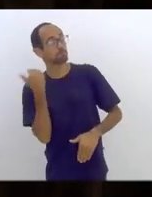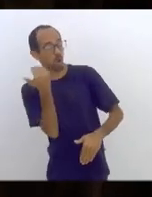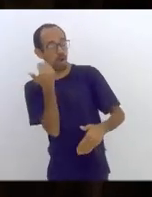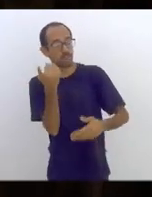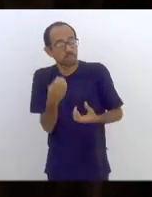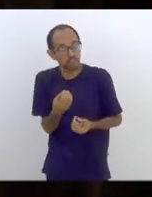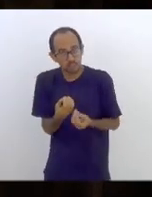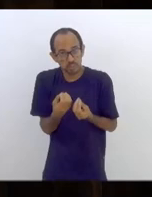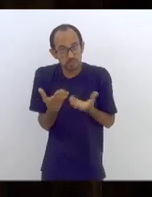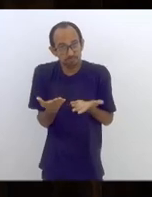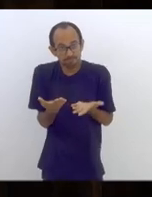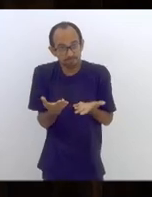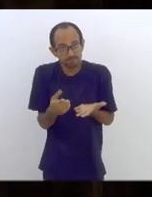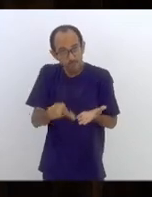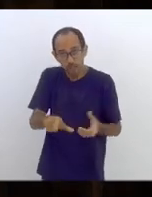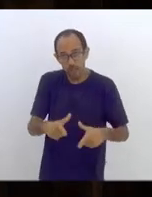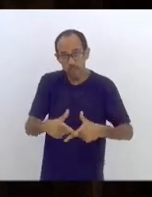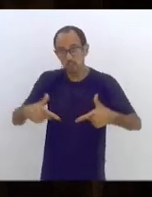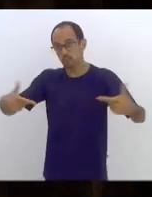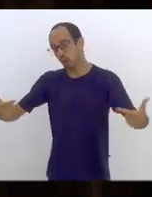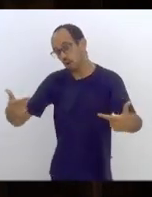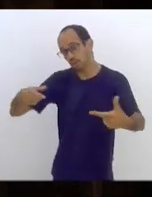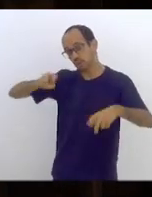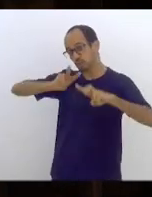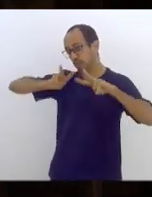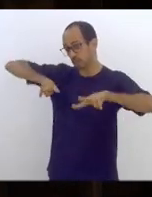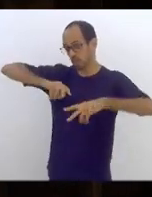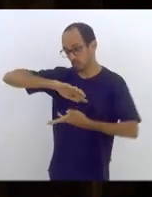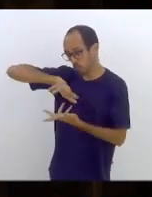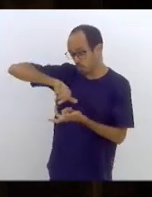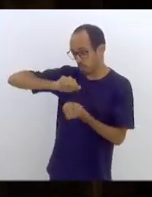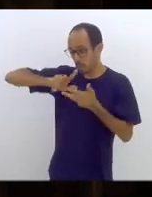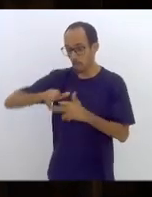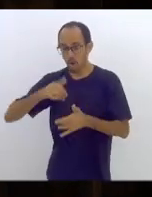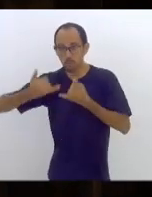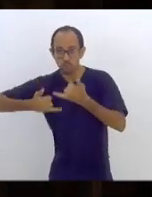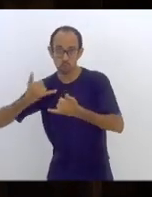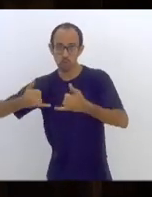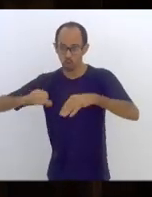à sorte, olhando o mundo como um jogo de xadrez. Mas